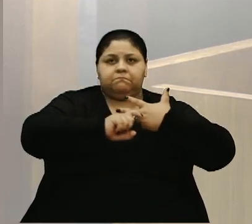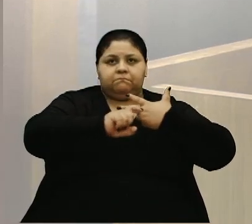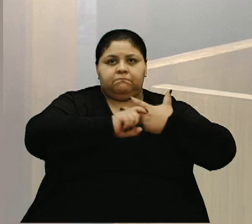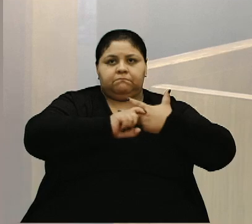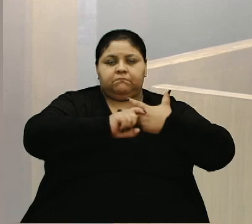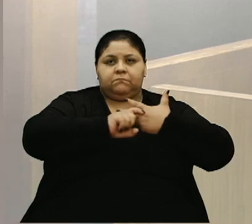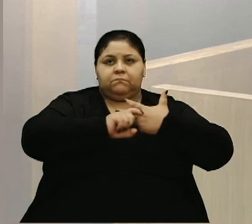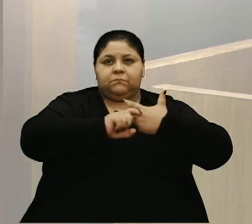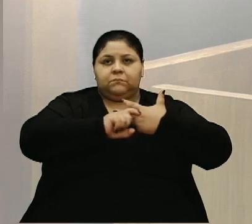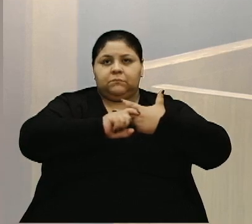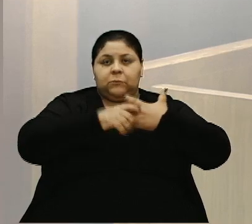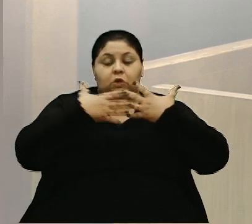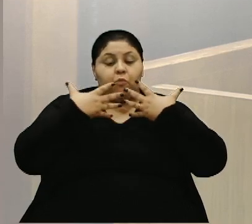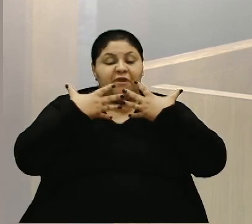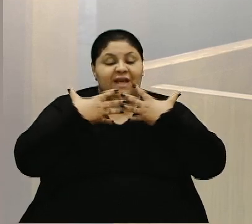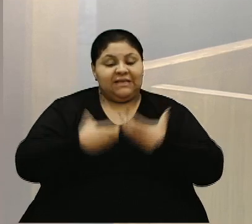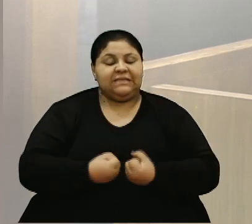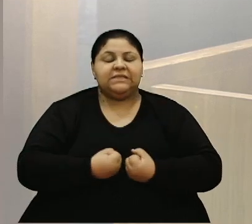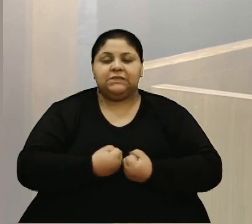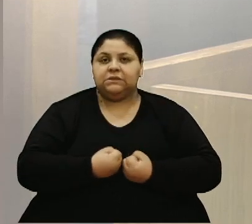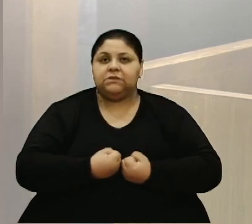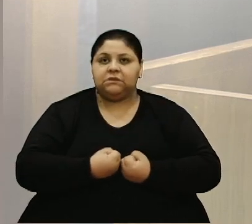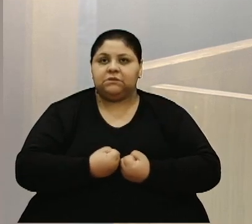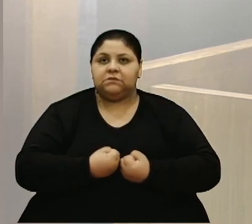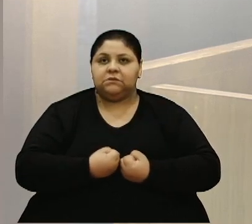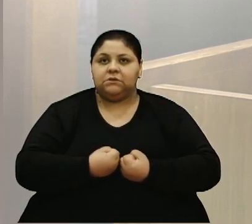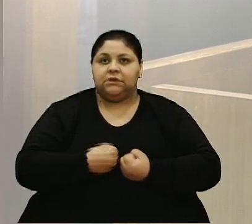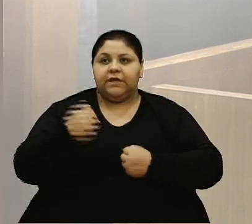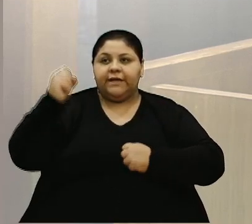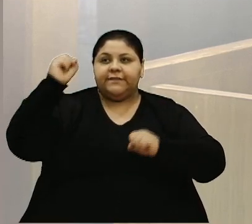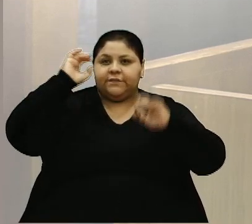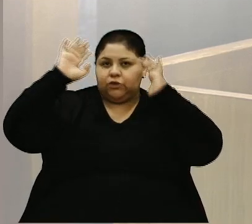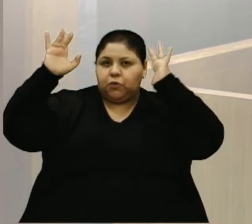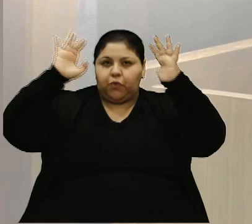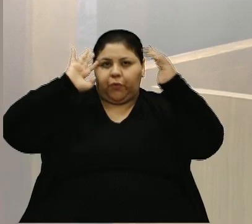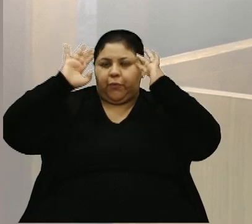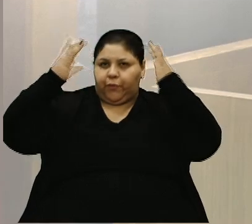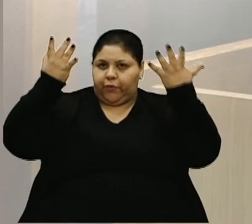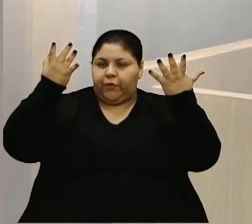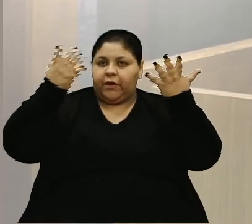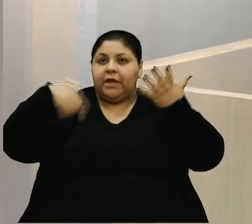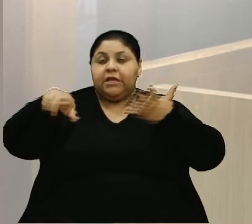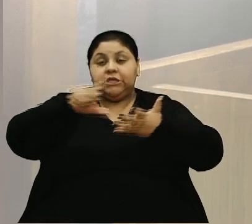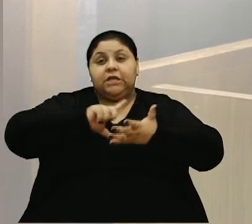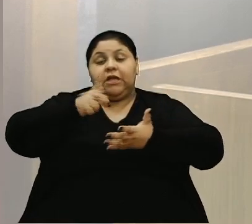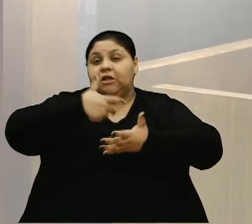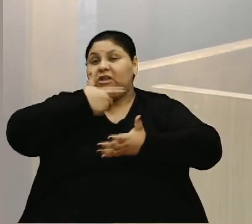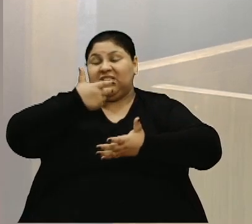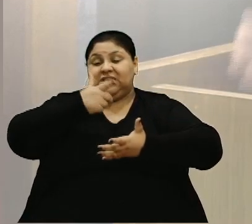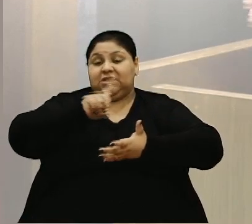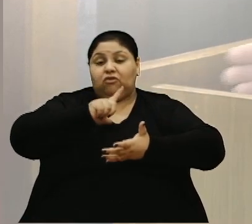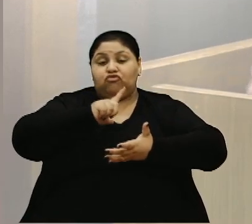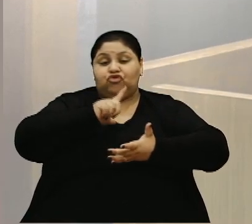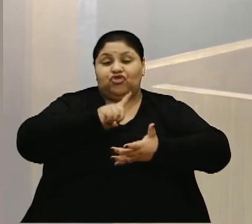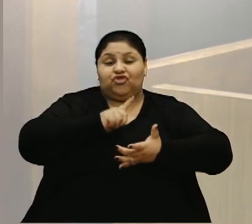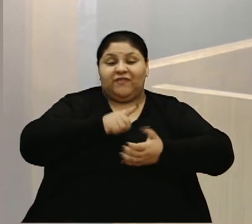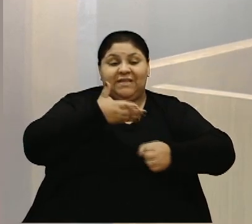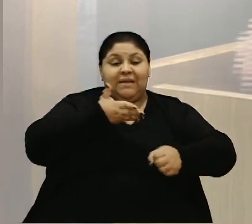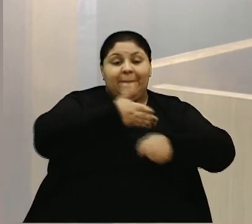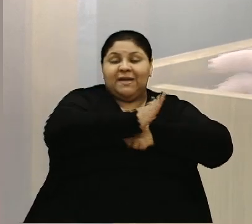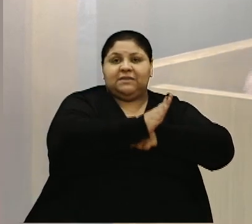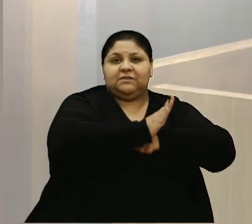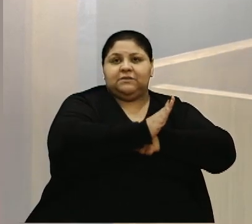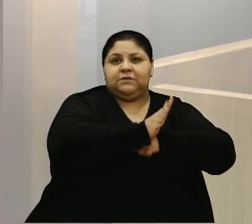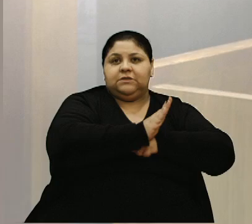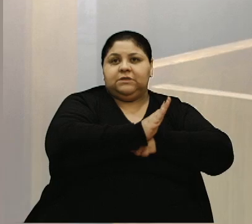executivo, por abraçar, né, essa ideia, esse sonho, porque a gente tem que dizer que se não houvesse essa participação,